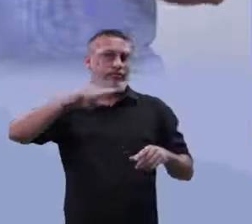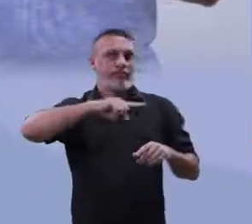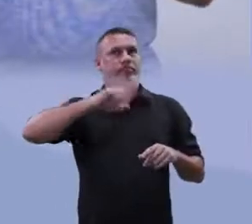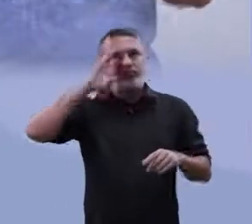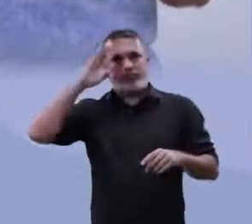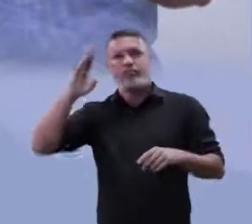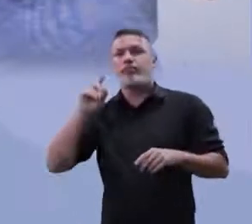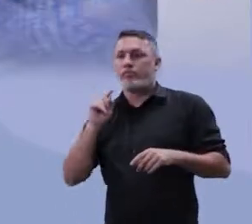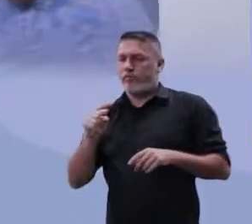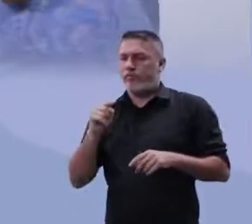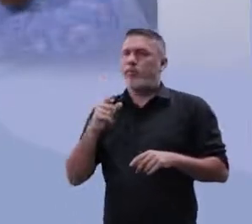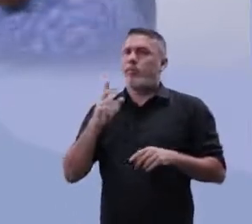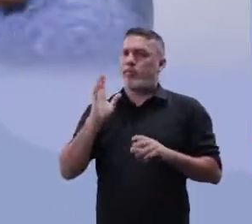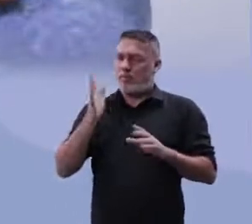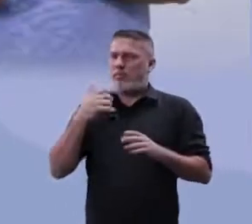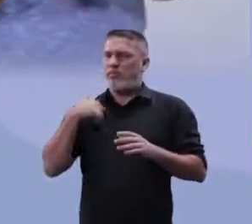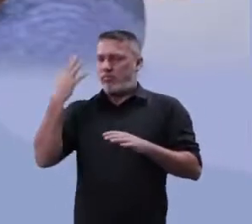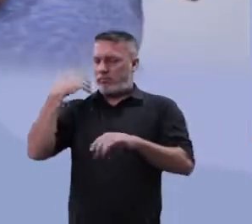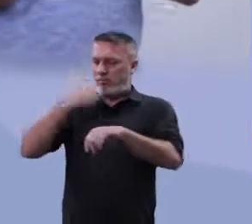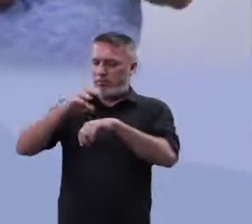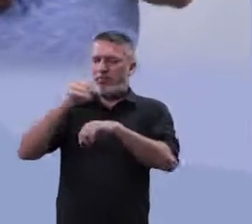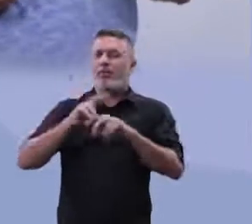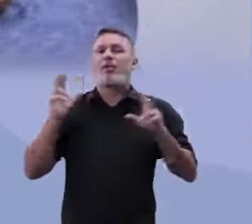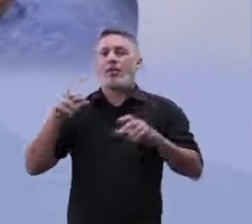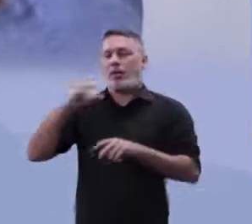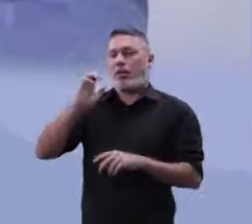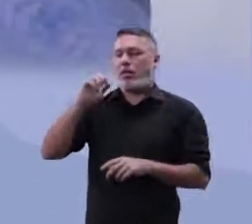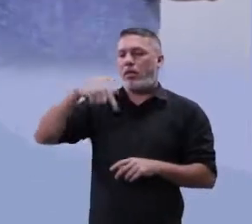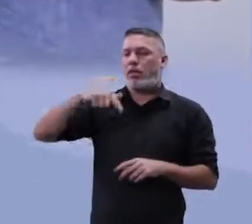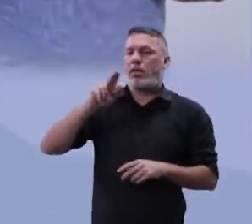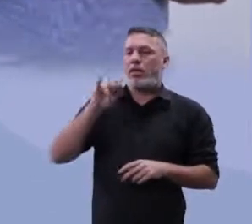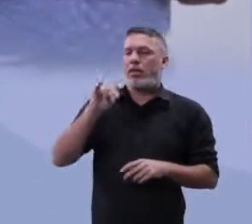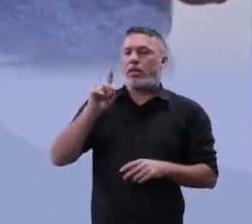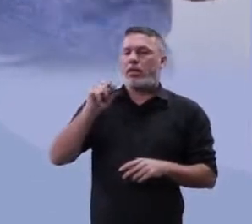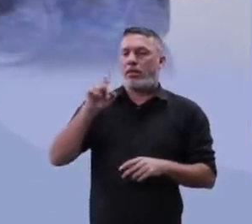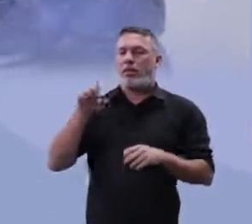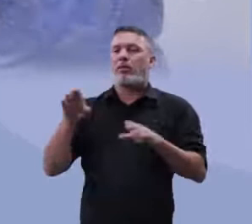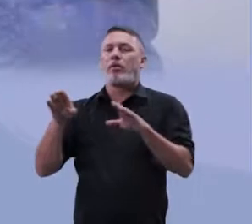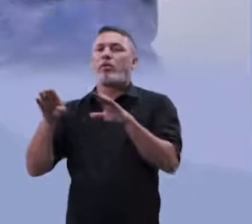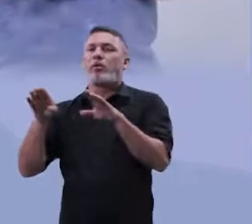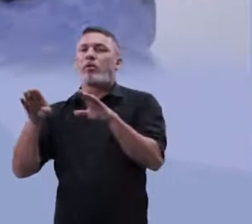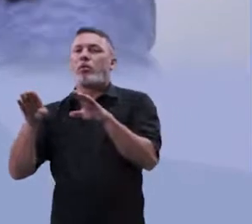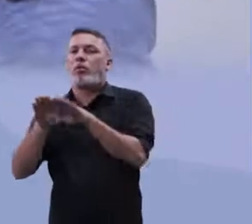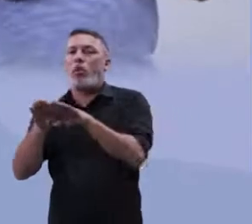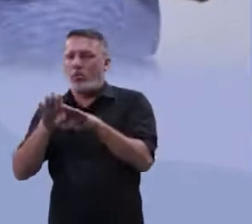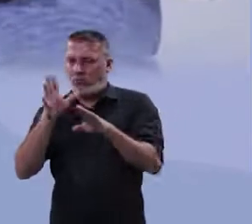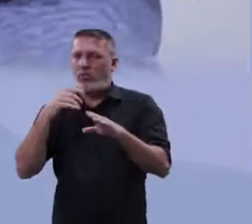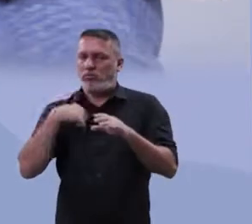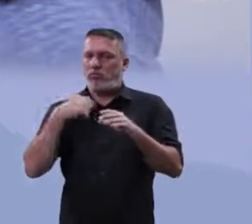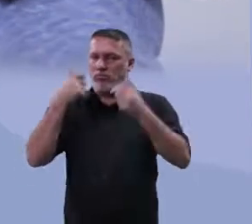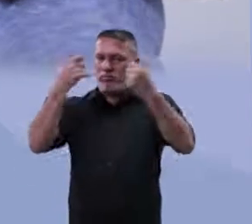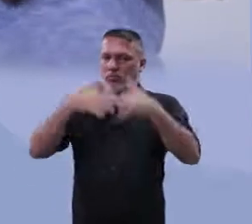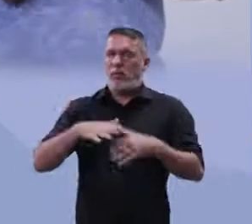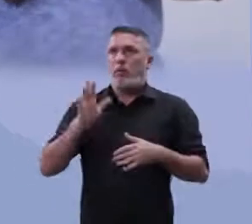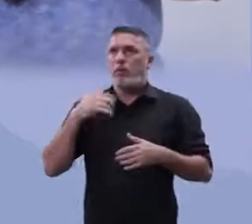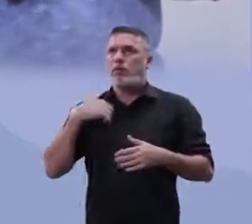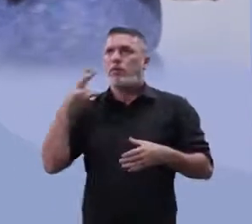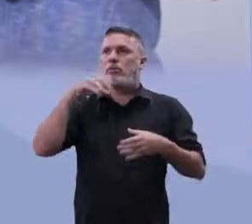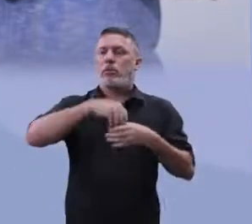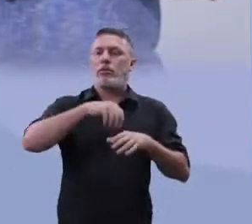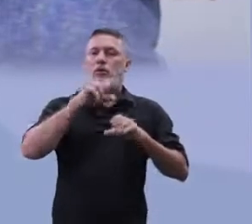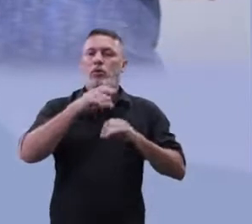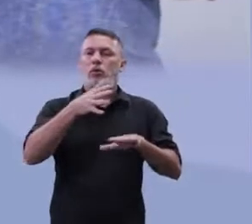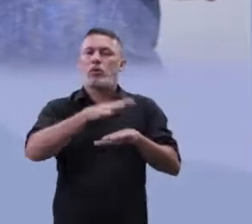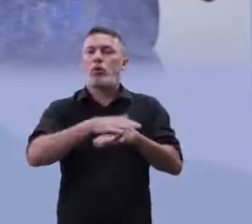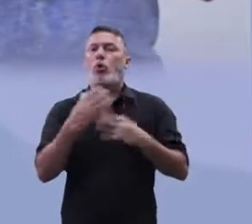Então é interessante você pensar nesse tema, que eu já trabalhei com vocês sobre equidade e igualdade, como que eu posso pensar dentro de uma